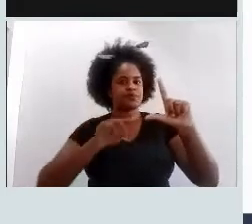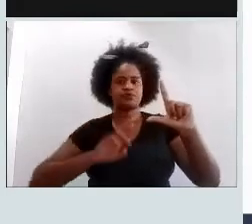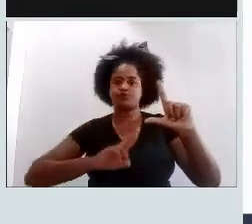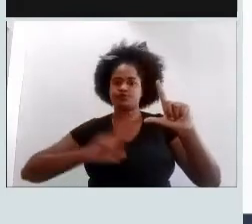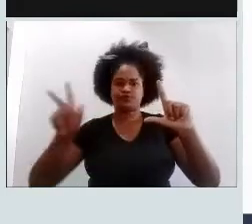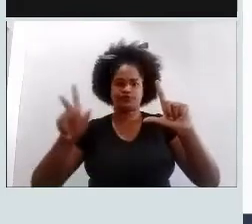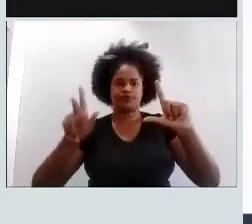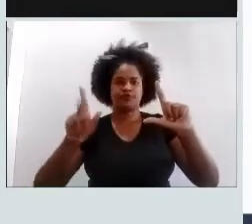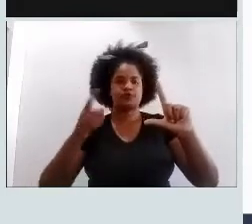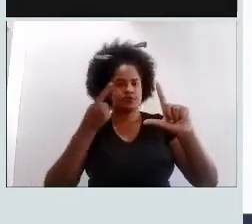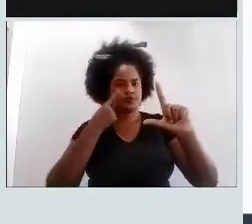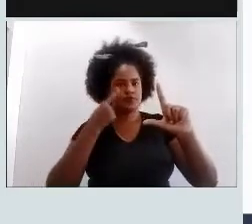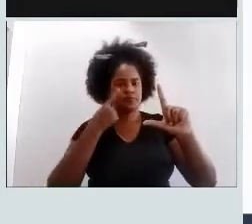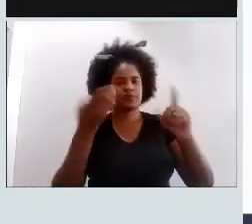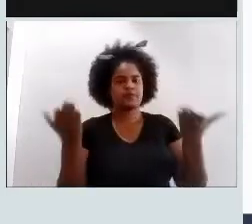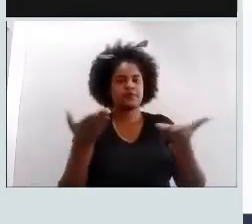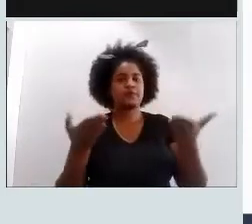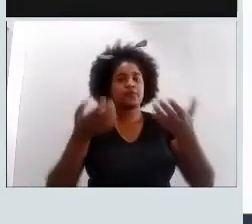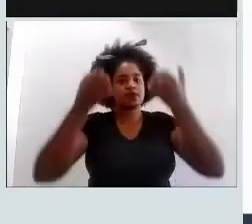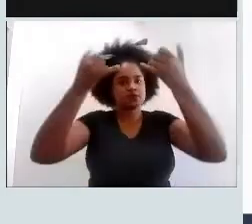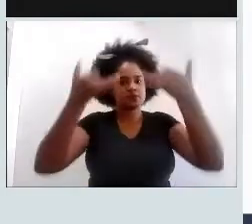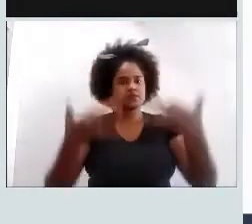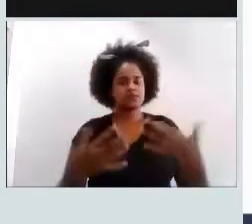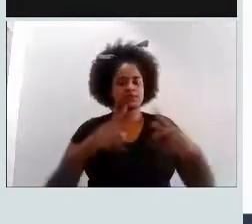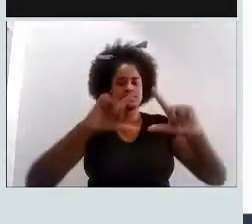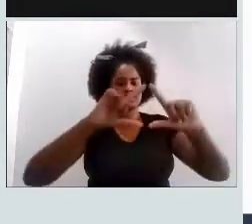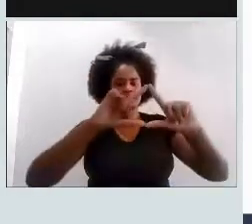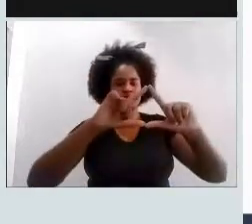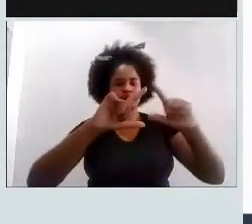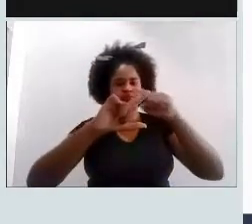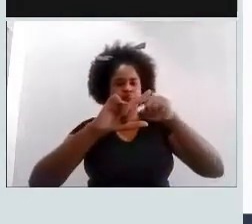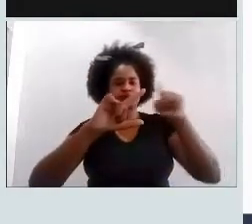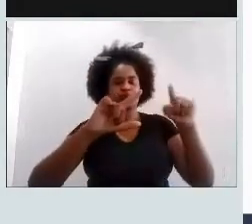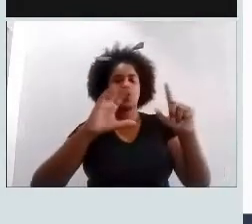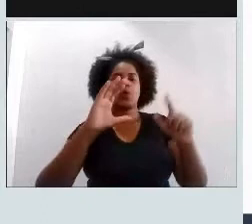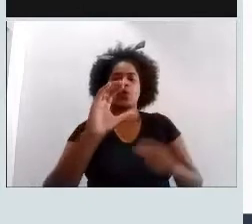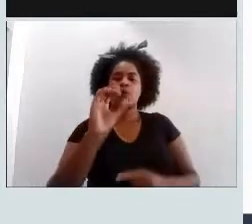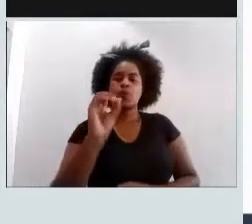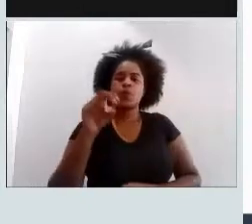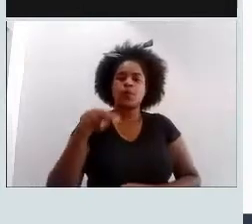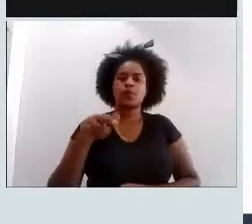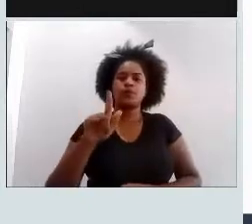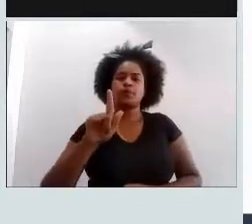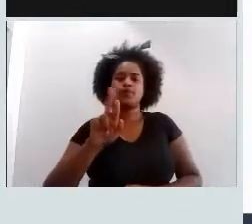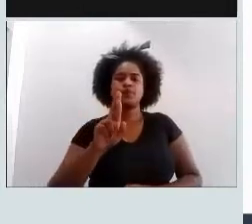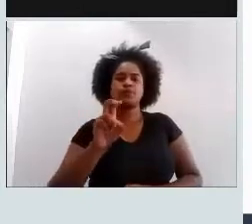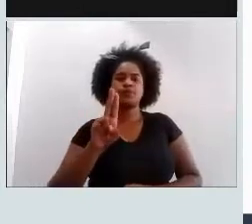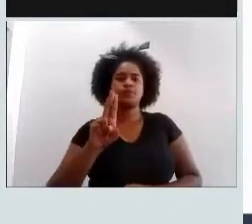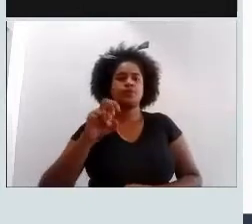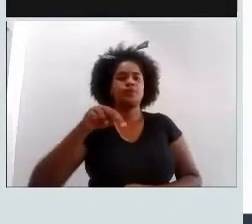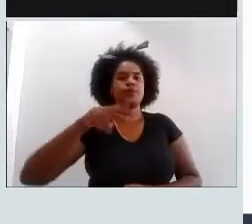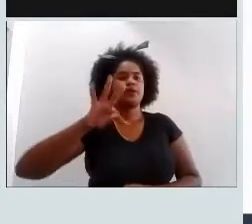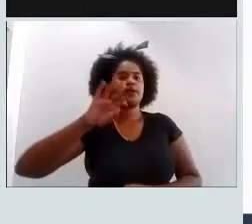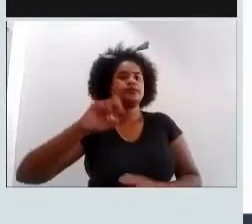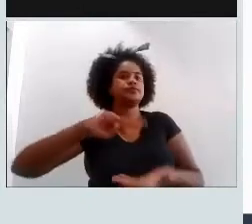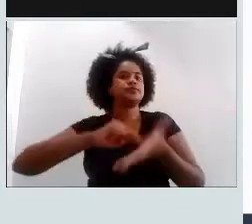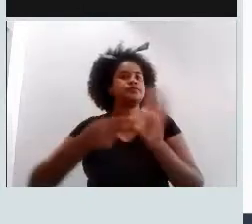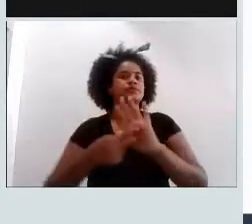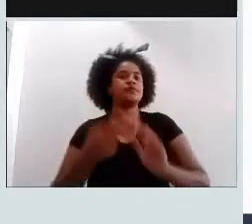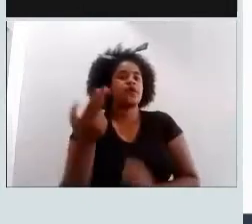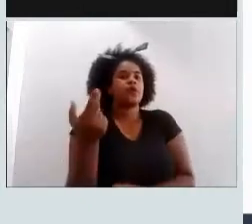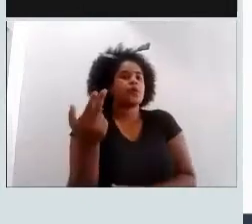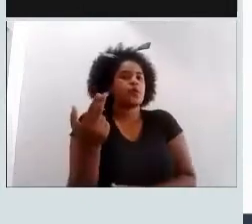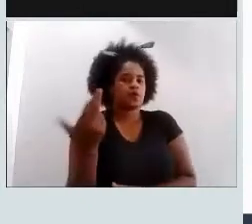explicaçãozinha, que ele tem 2 lados congruentes e o outro é chamado de base. Os ângulos, eles são opostos entre si.